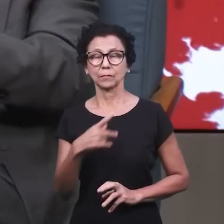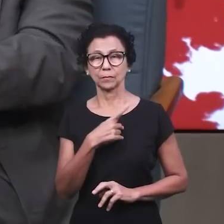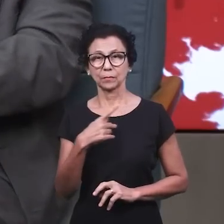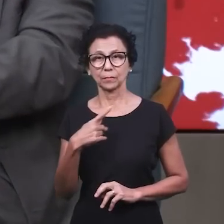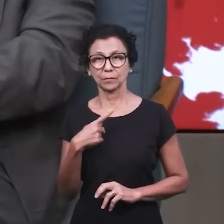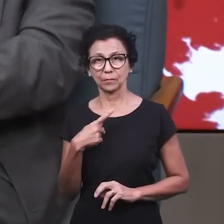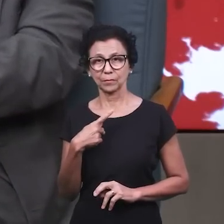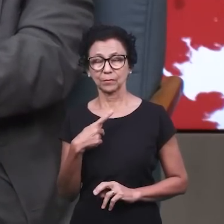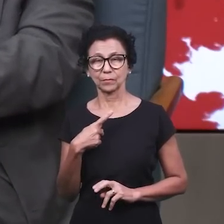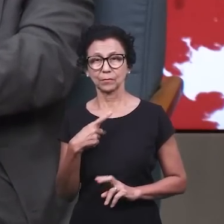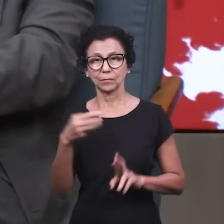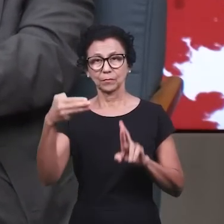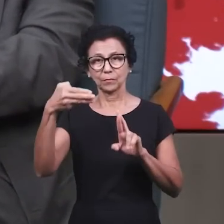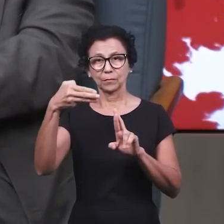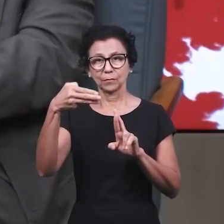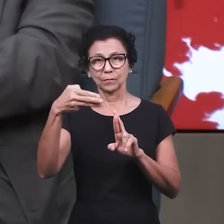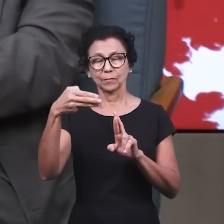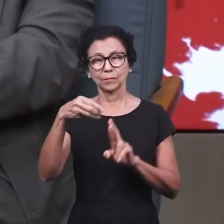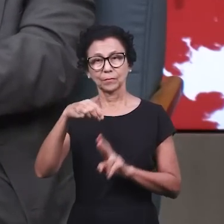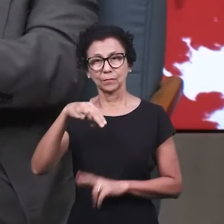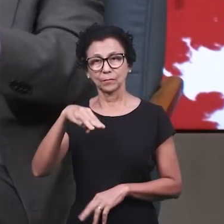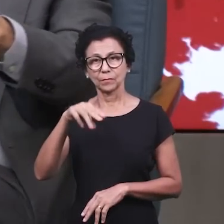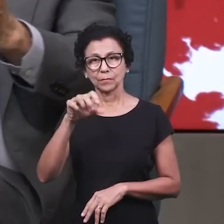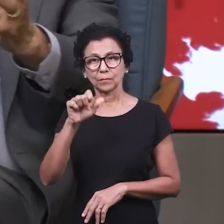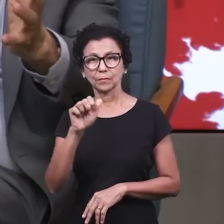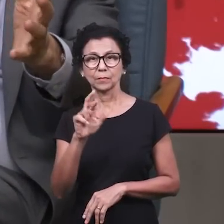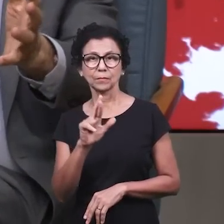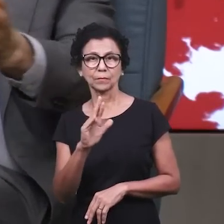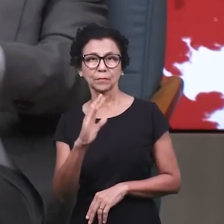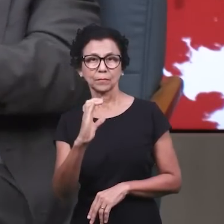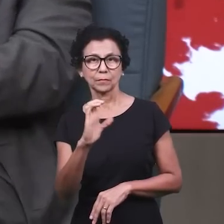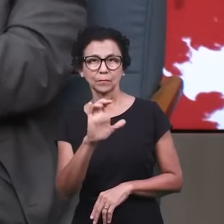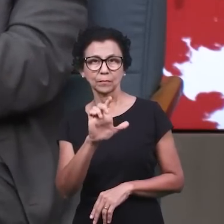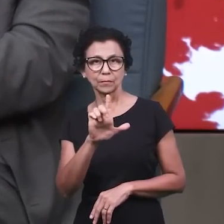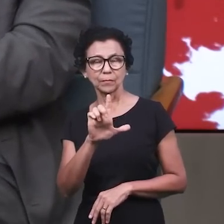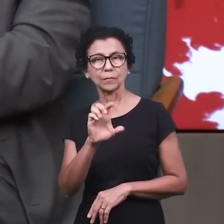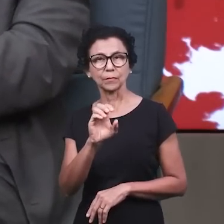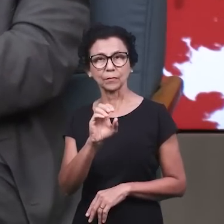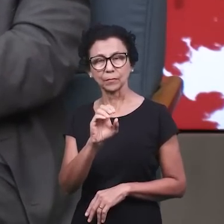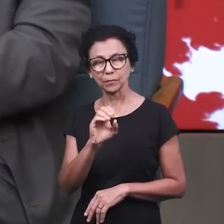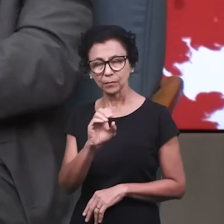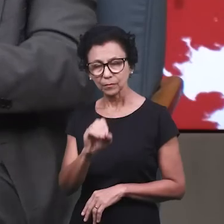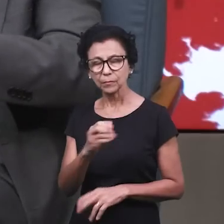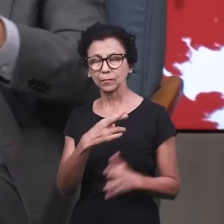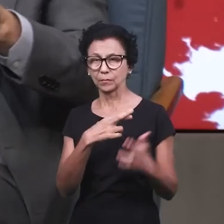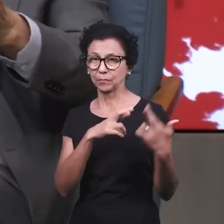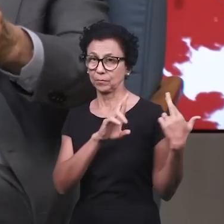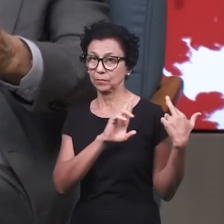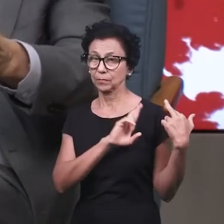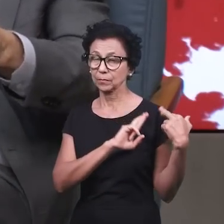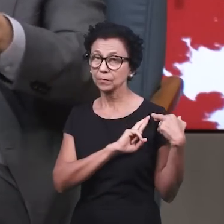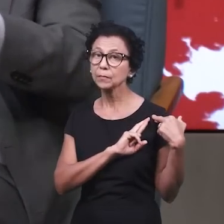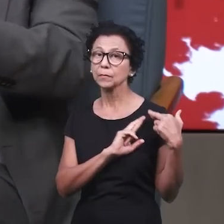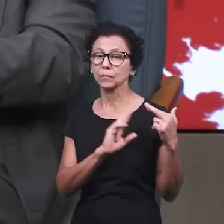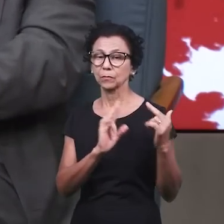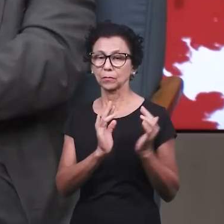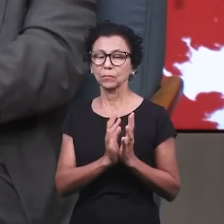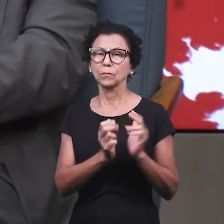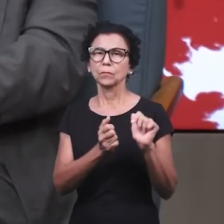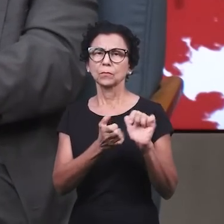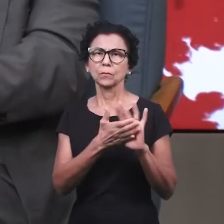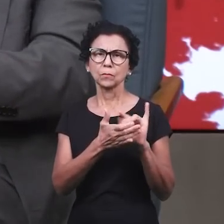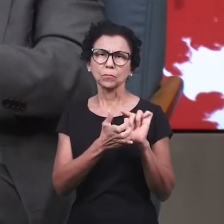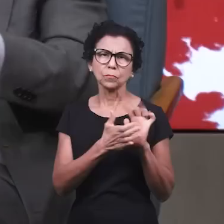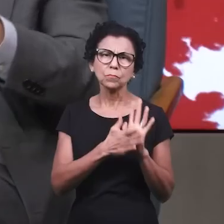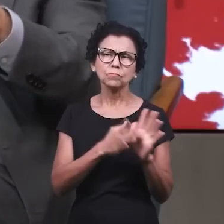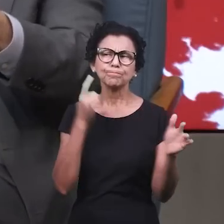que ele faz com os grupos, e a preocupação para que os grupos sejam